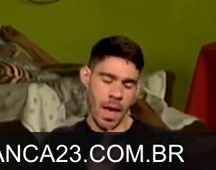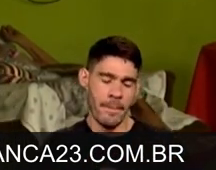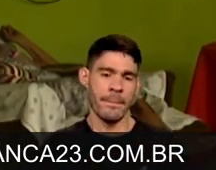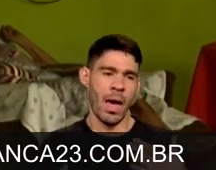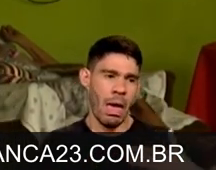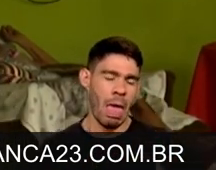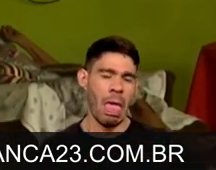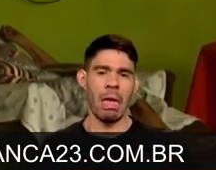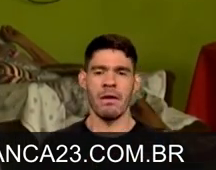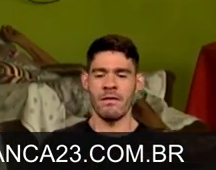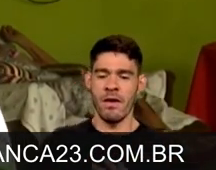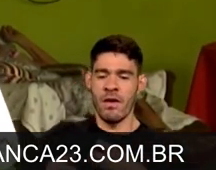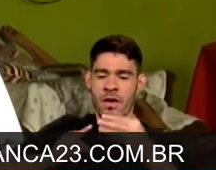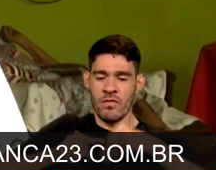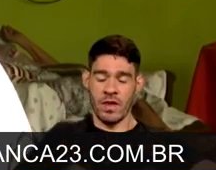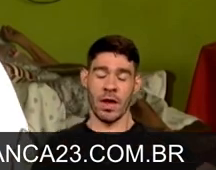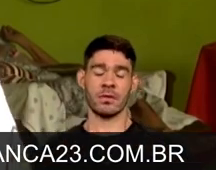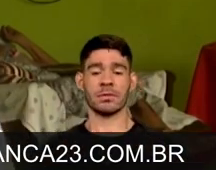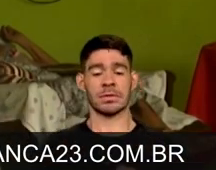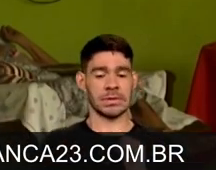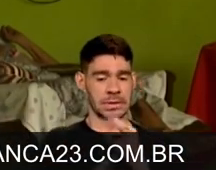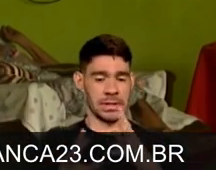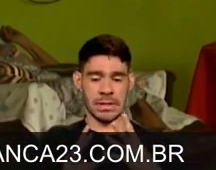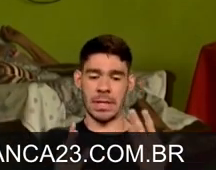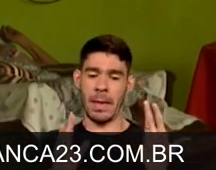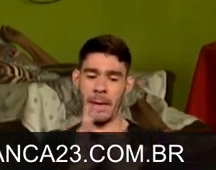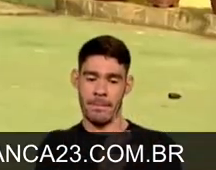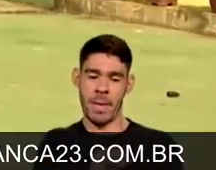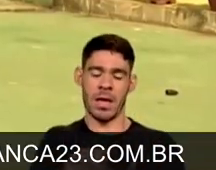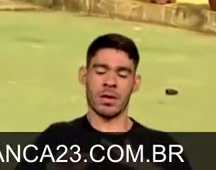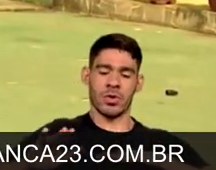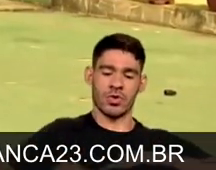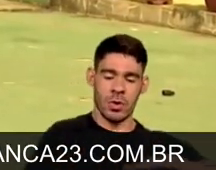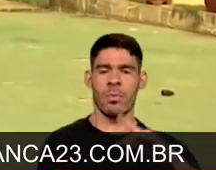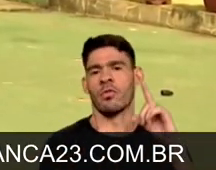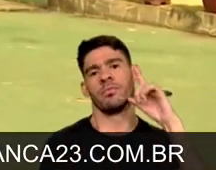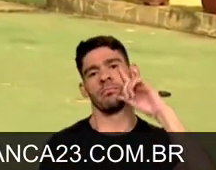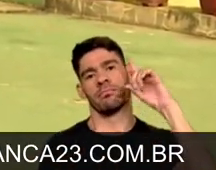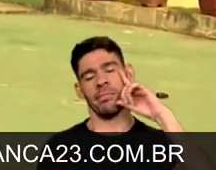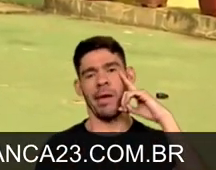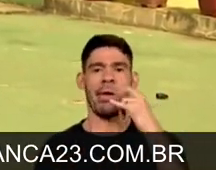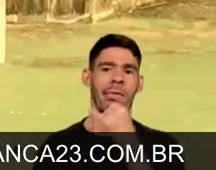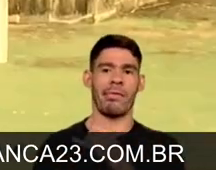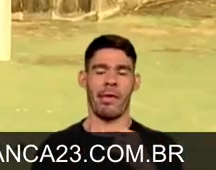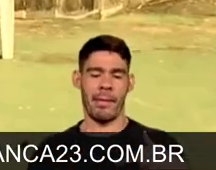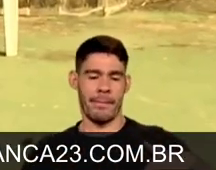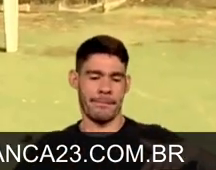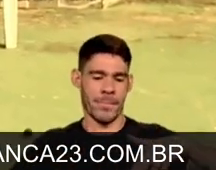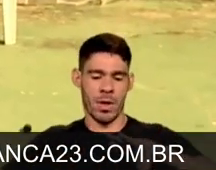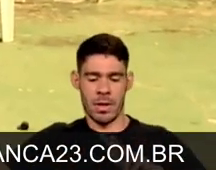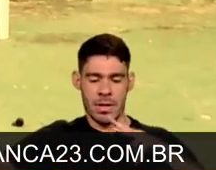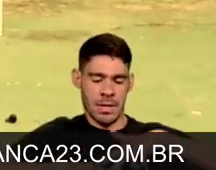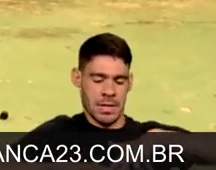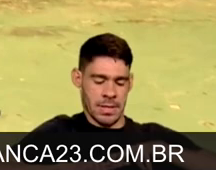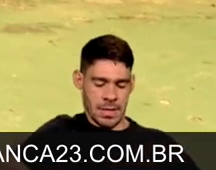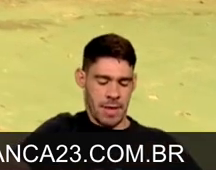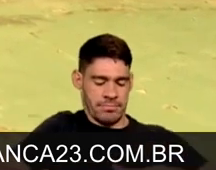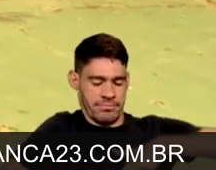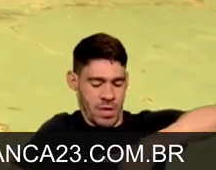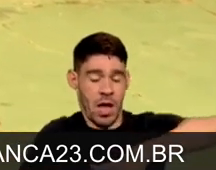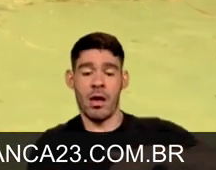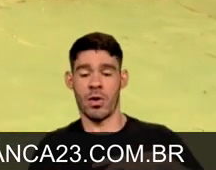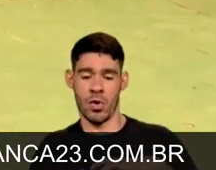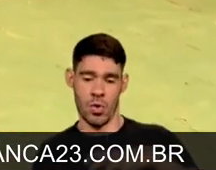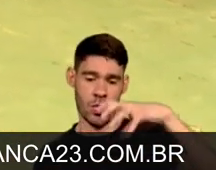função. Se a gente perde a função dos movimentos que nós fazemos no dia a dia, como andar, levantar, sentar, o idoso